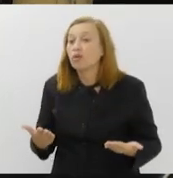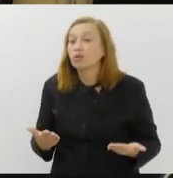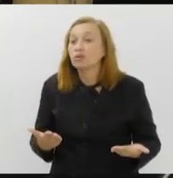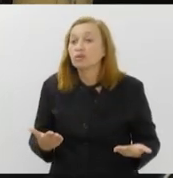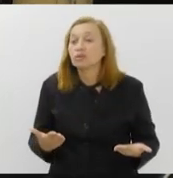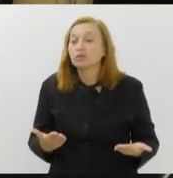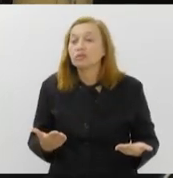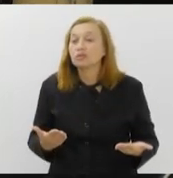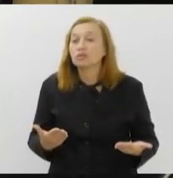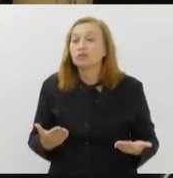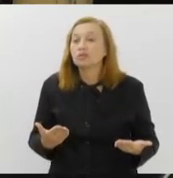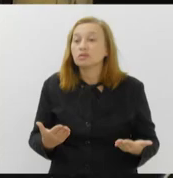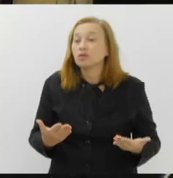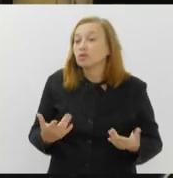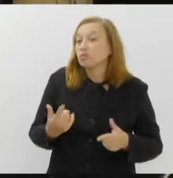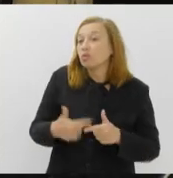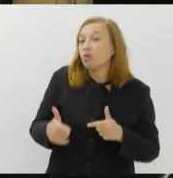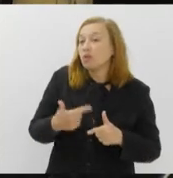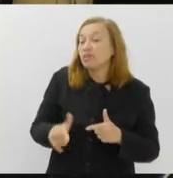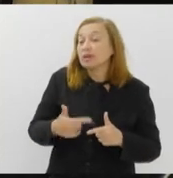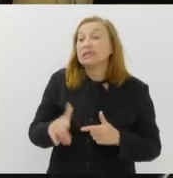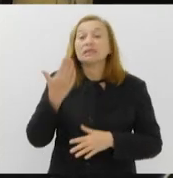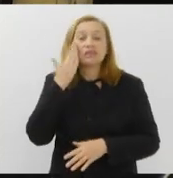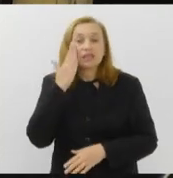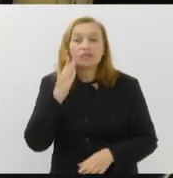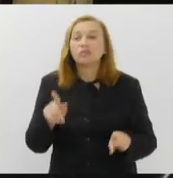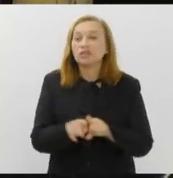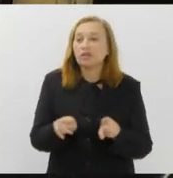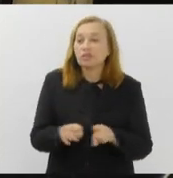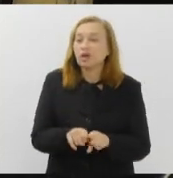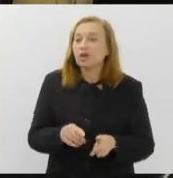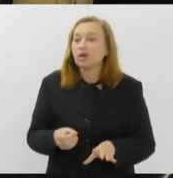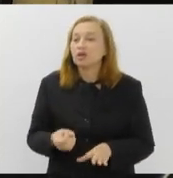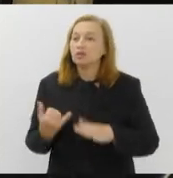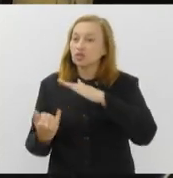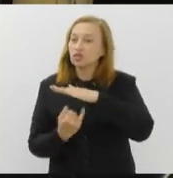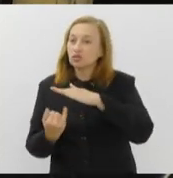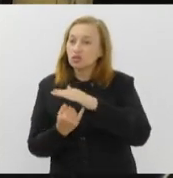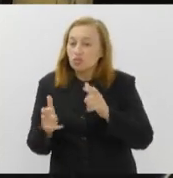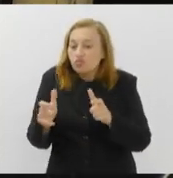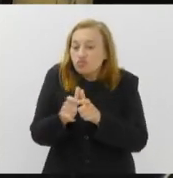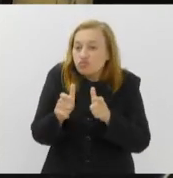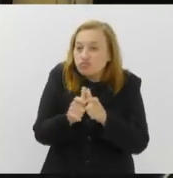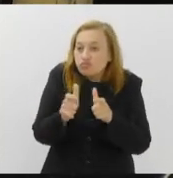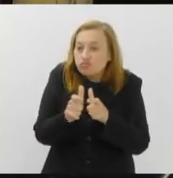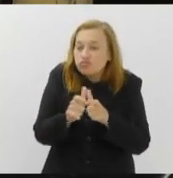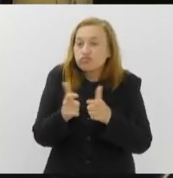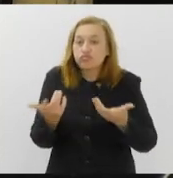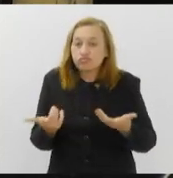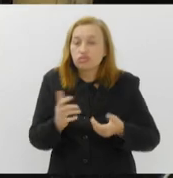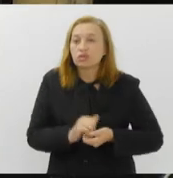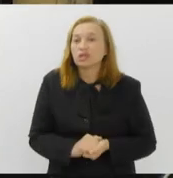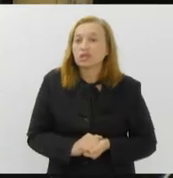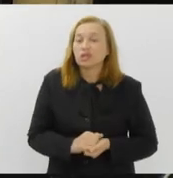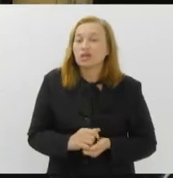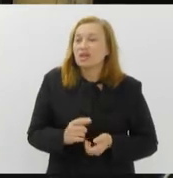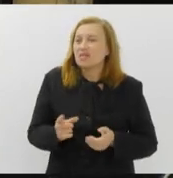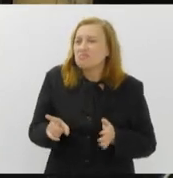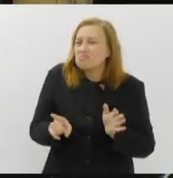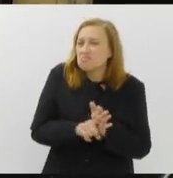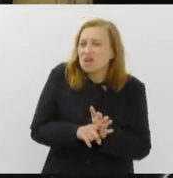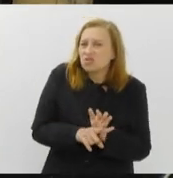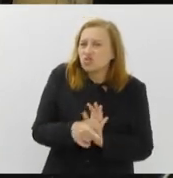os seus enfrentamentos, né? Mas entendemos também que, enquanto uma instituição pequena, a FIPESD é uma instituição pequena, nós temos menos de 100,